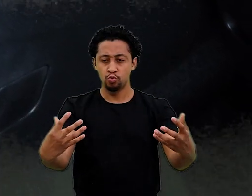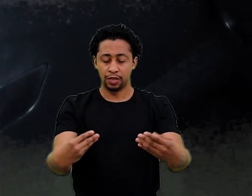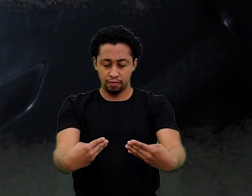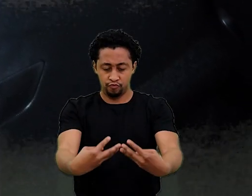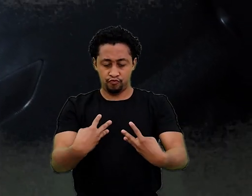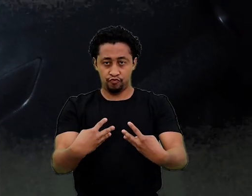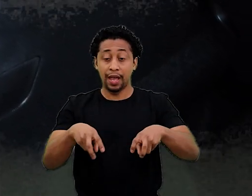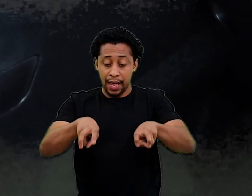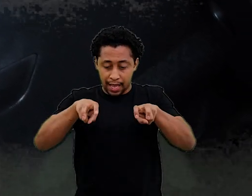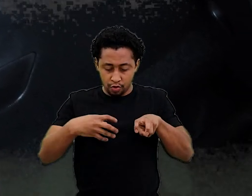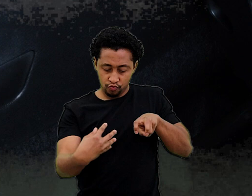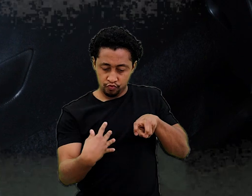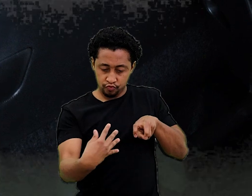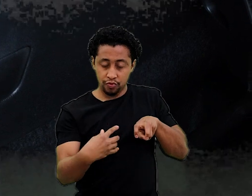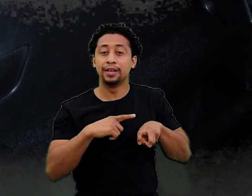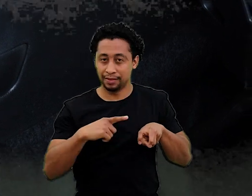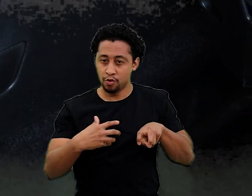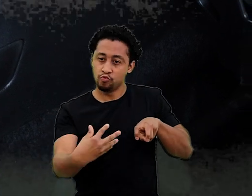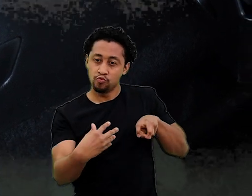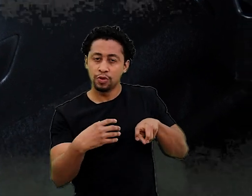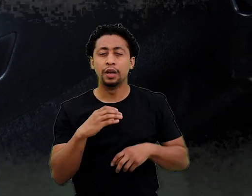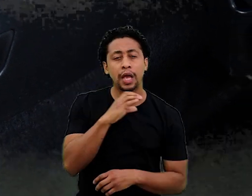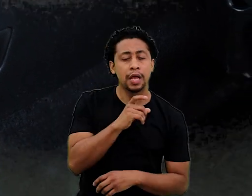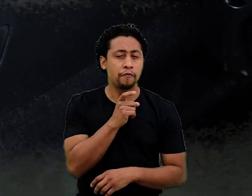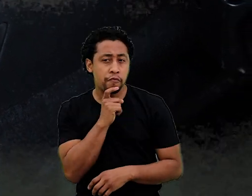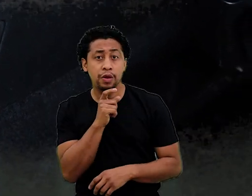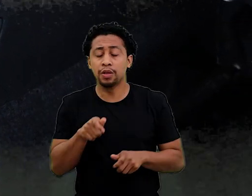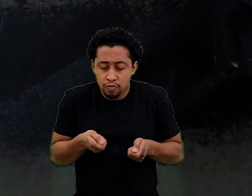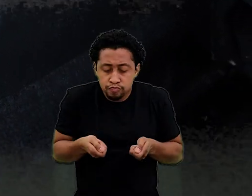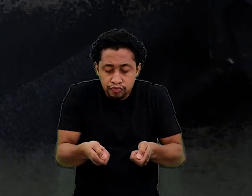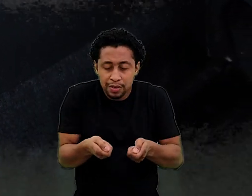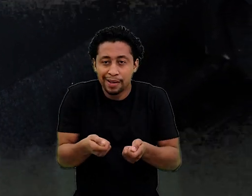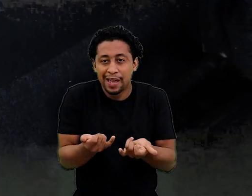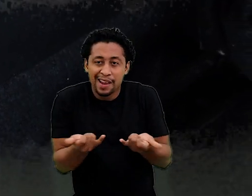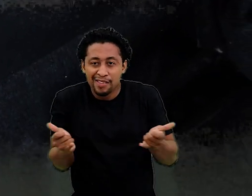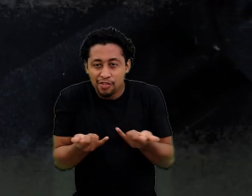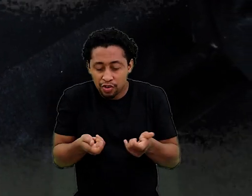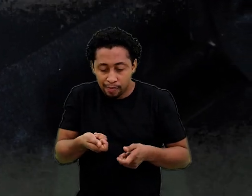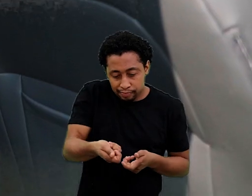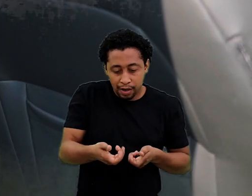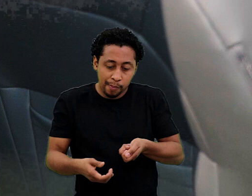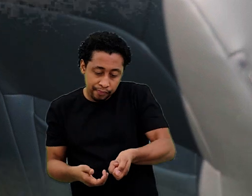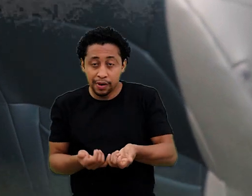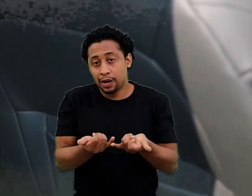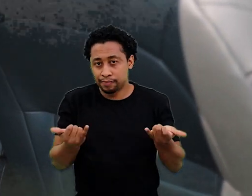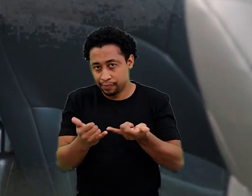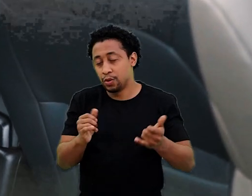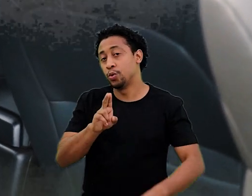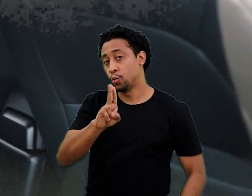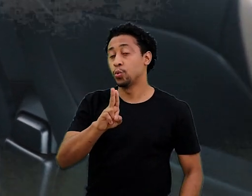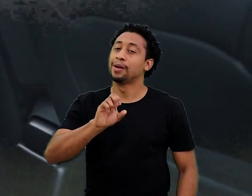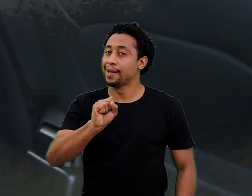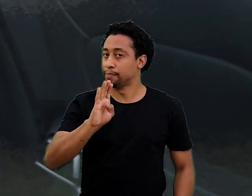aqui para os ocupantes de trás, a gente tem uma portinha USB, então é isso. Relativamente modesto, tem uma percepção de